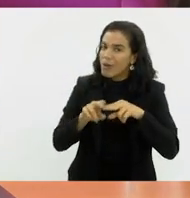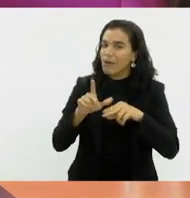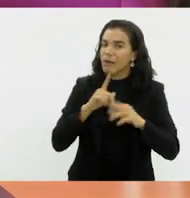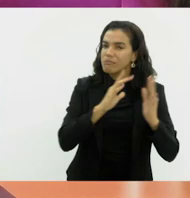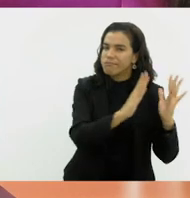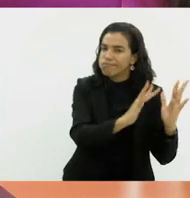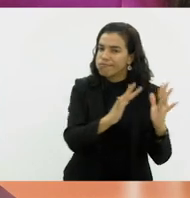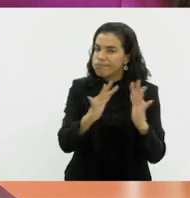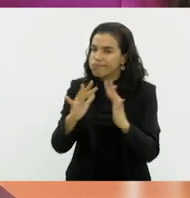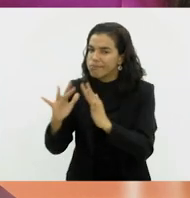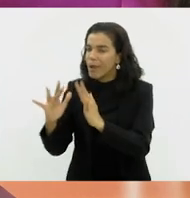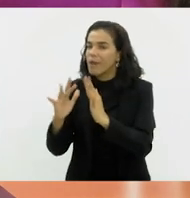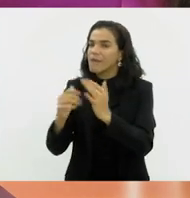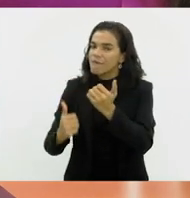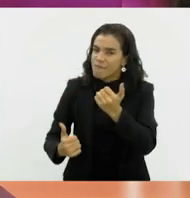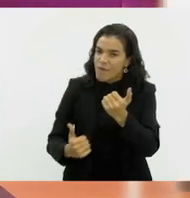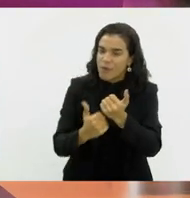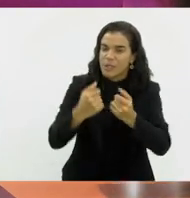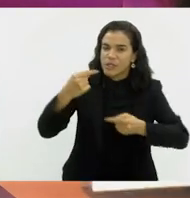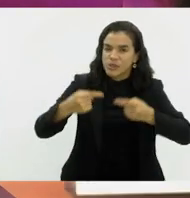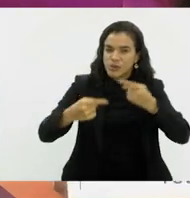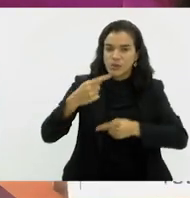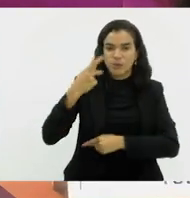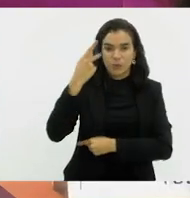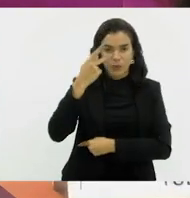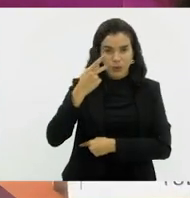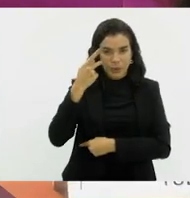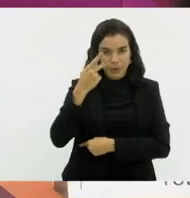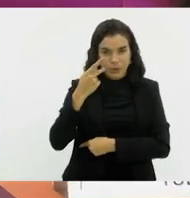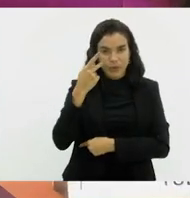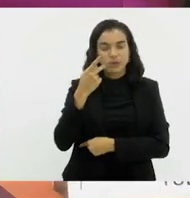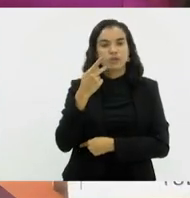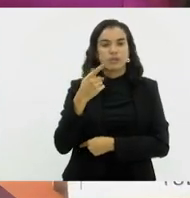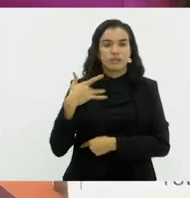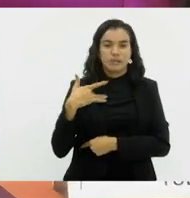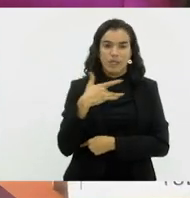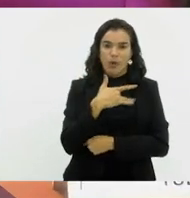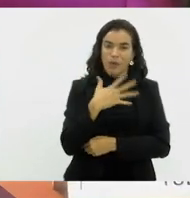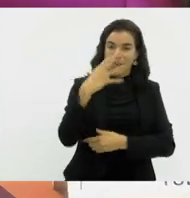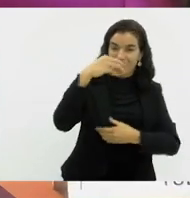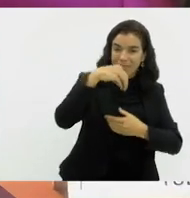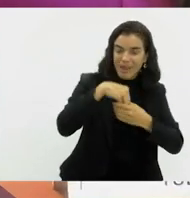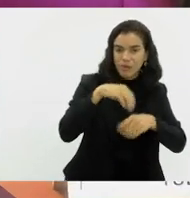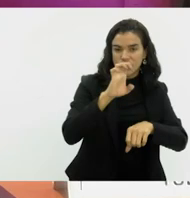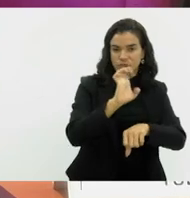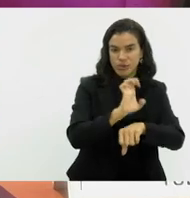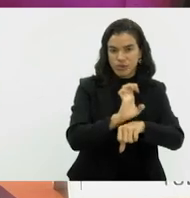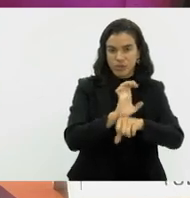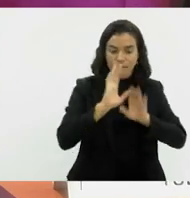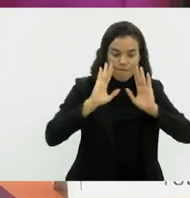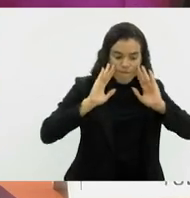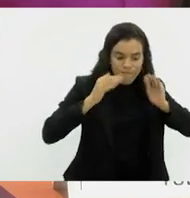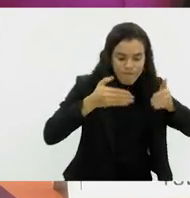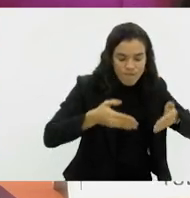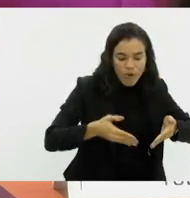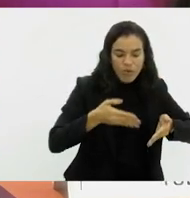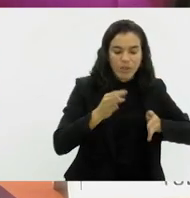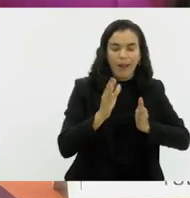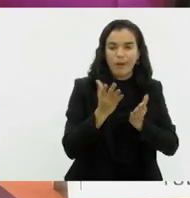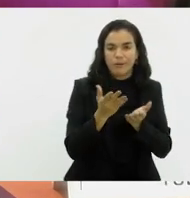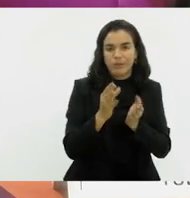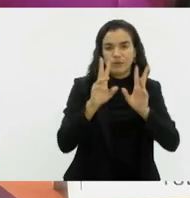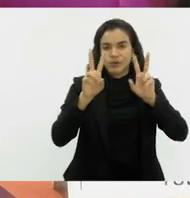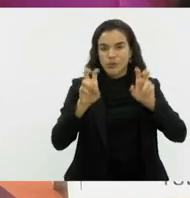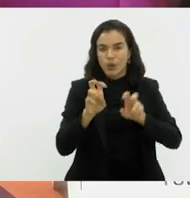processo de fortalecimento, discutir a política de saúde no Estado voltada para a tuberculose, seja